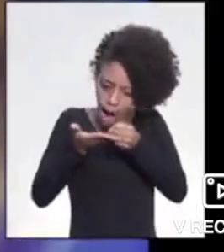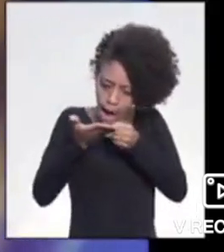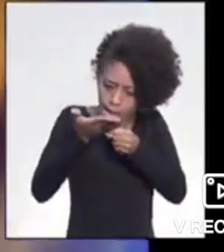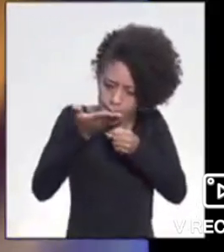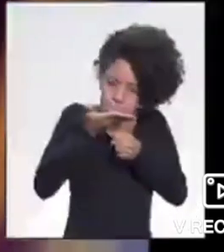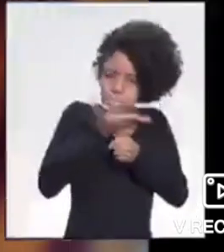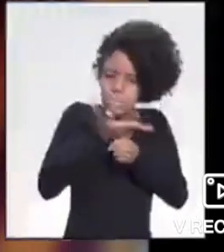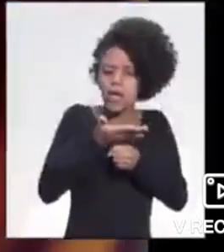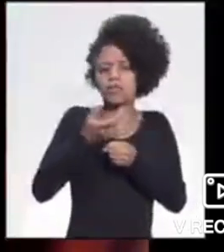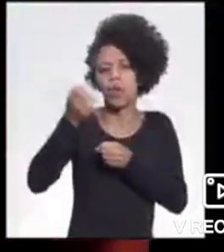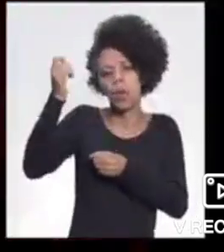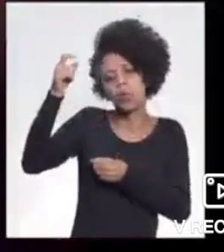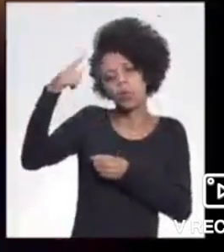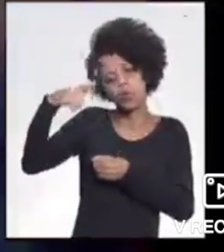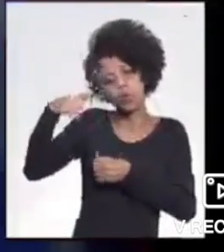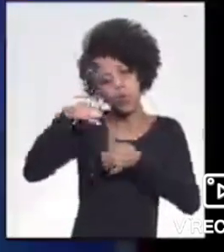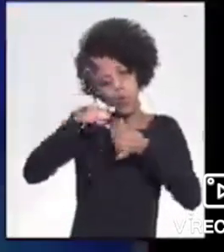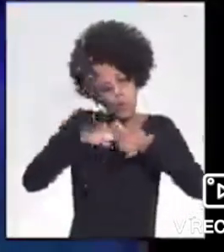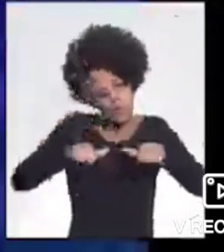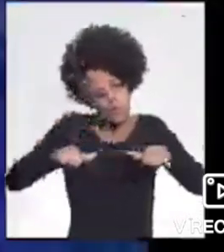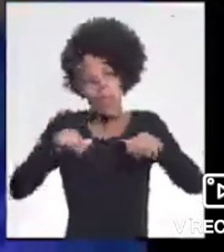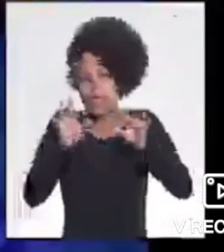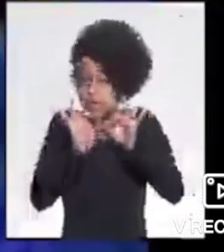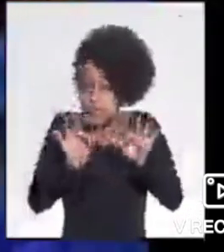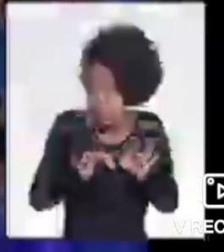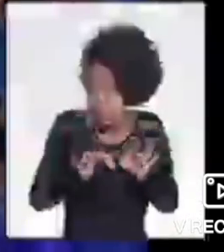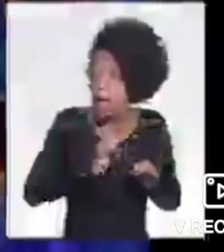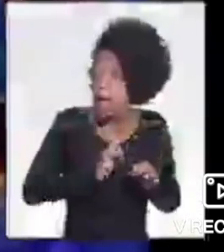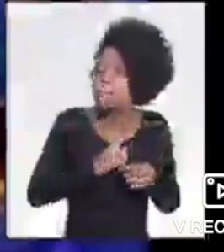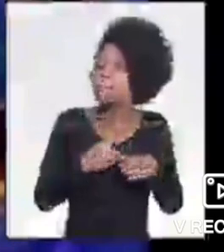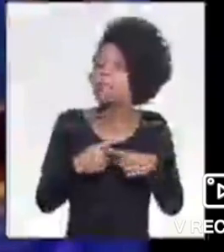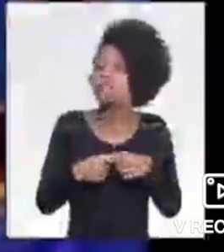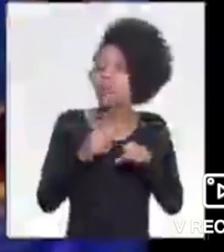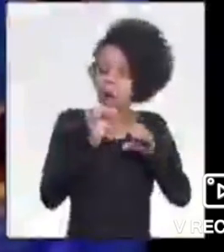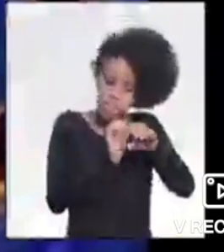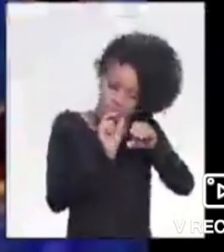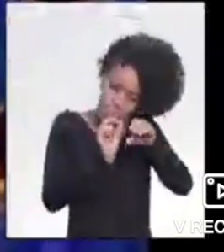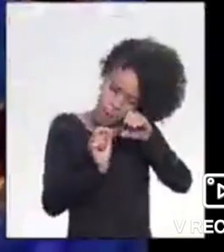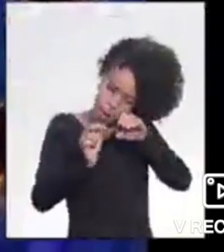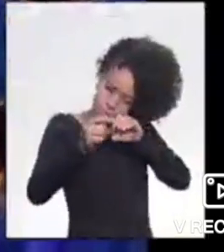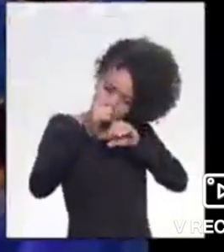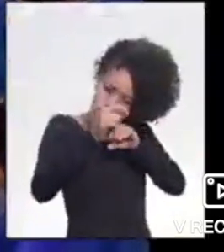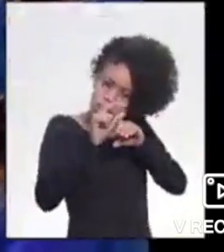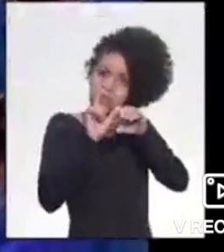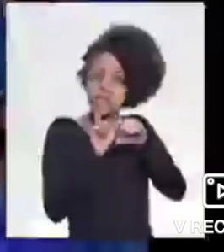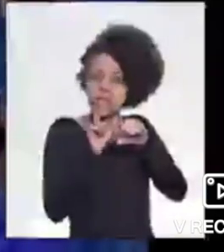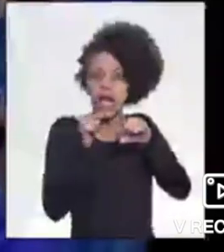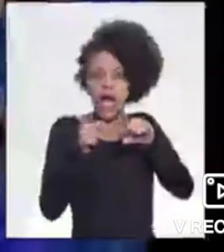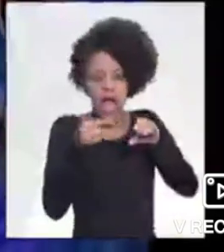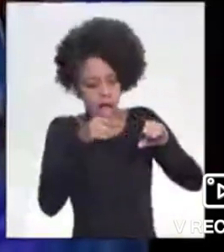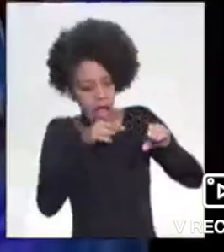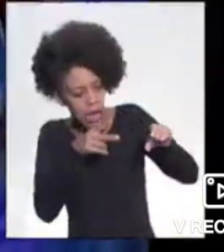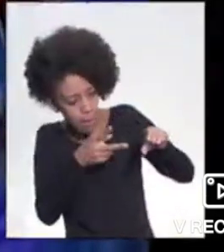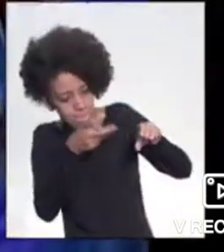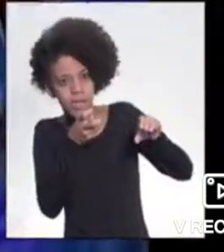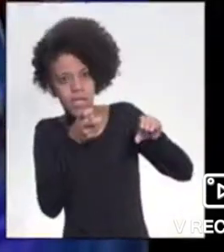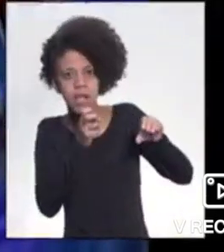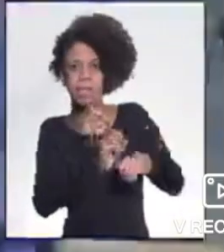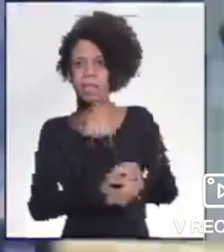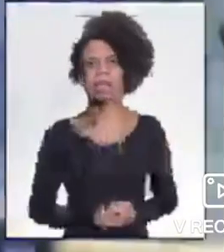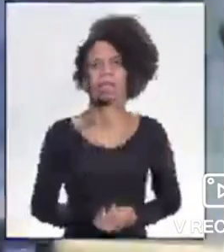partir do átomo de hidrogênio, que é o mais simples, porque possui apenas um elétron, Bohr deu a sua contribuição ao modelo atômico de Rutherford.